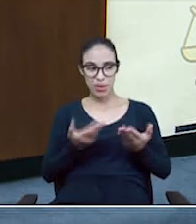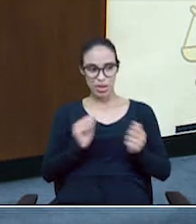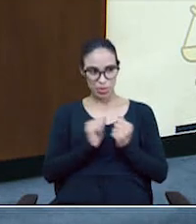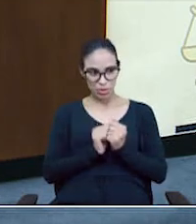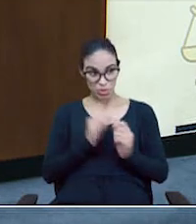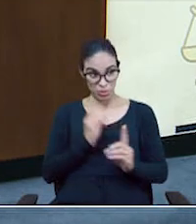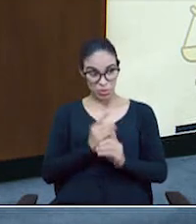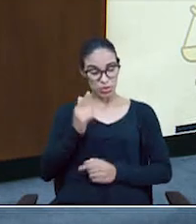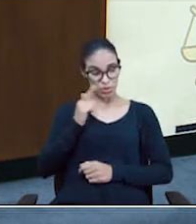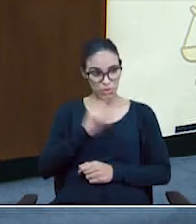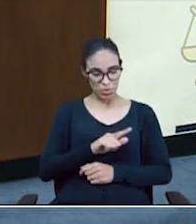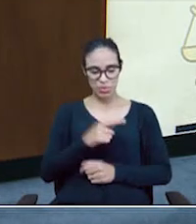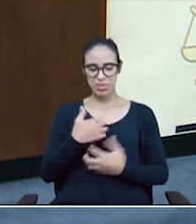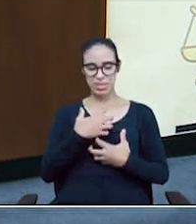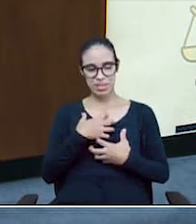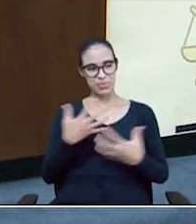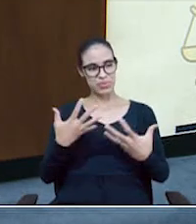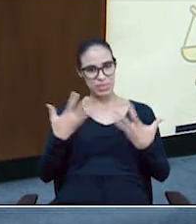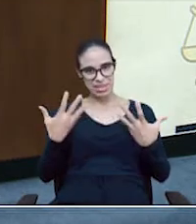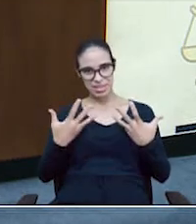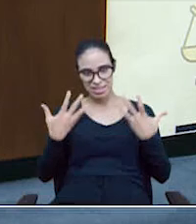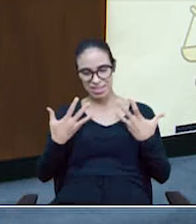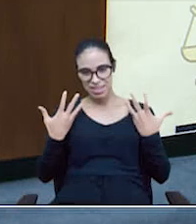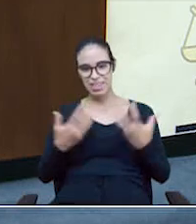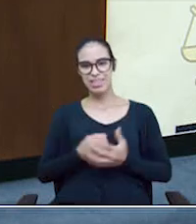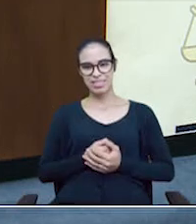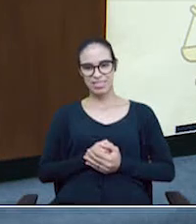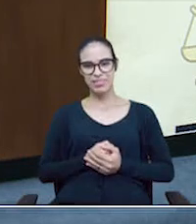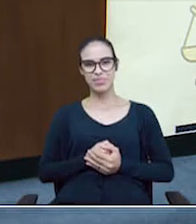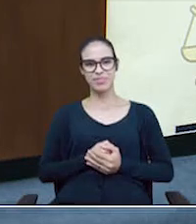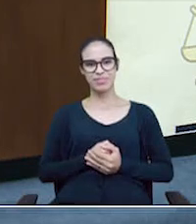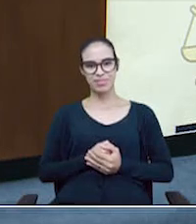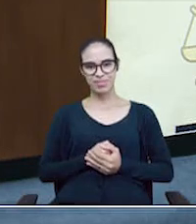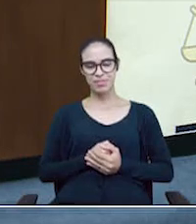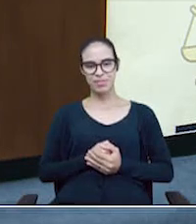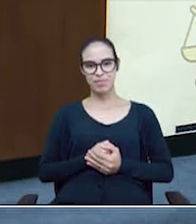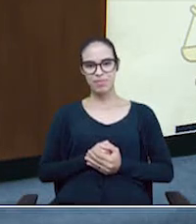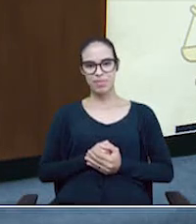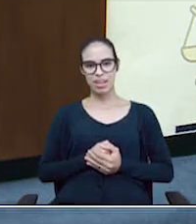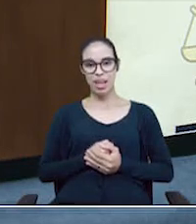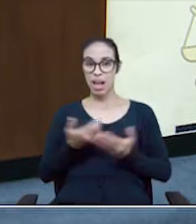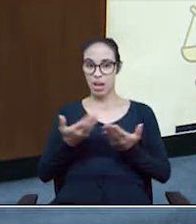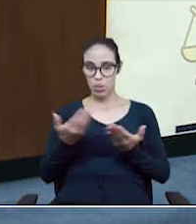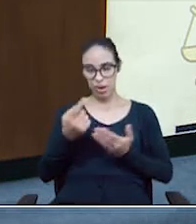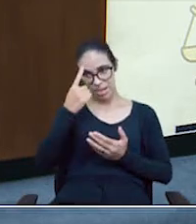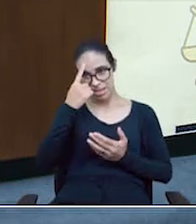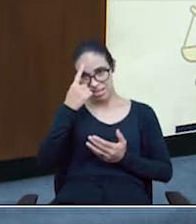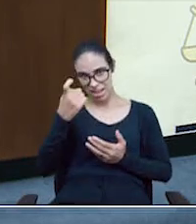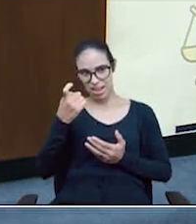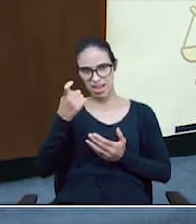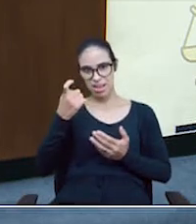aqui, junto com o nosso colega Giovanni Olson, esse momento de troca de ideias e também de